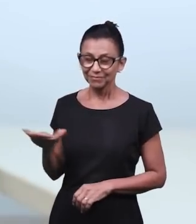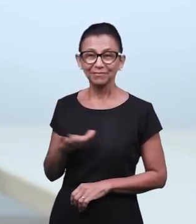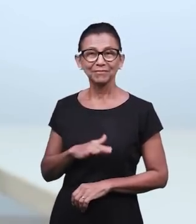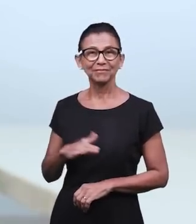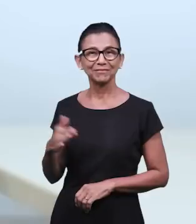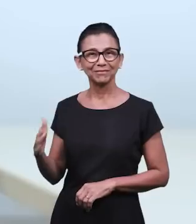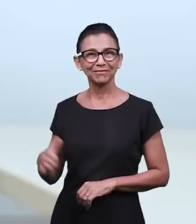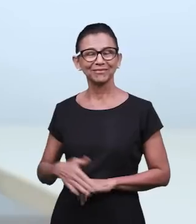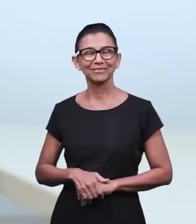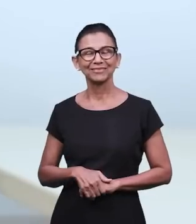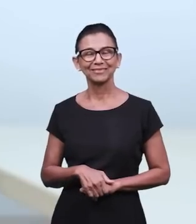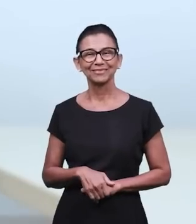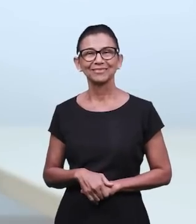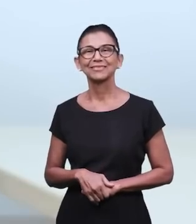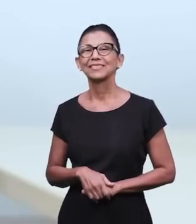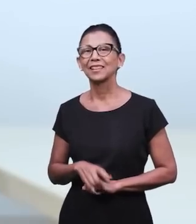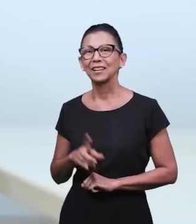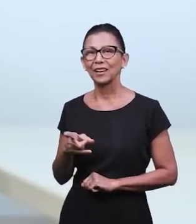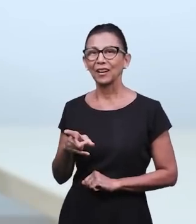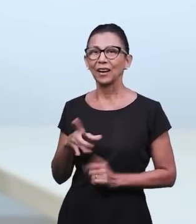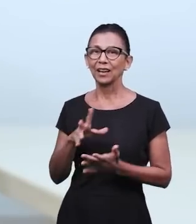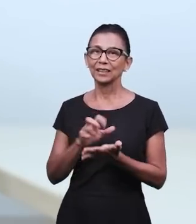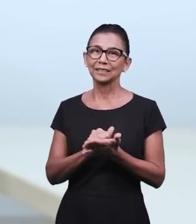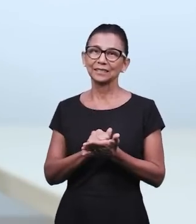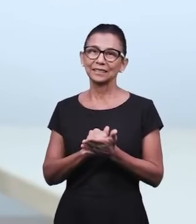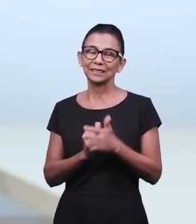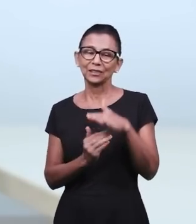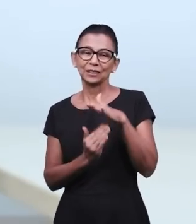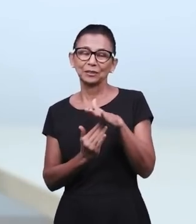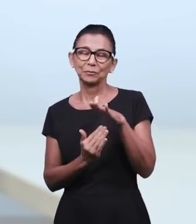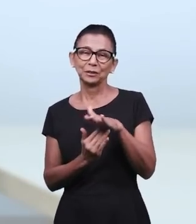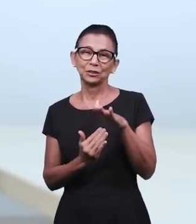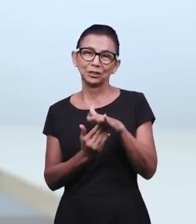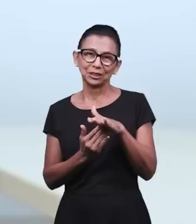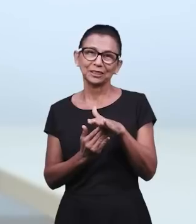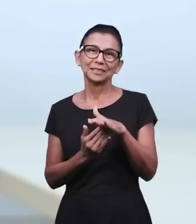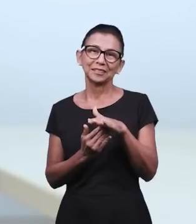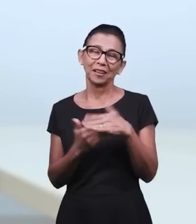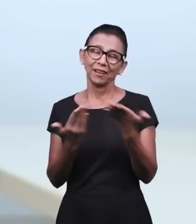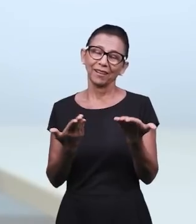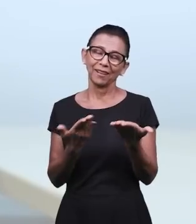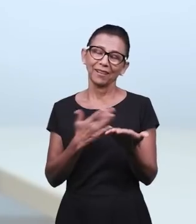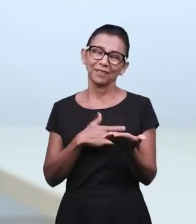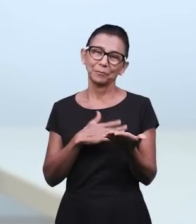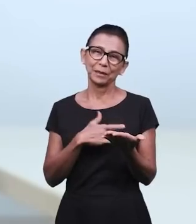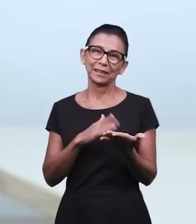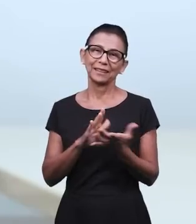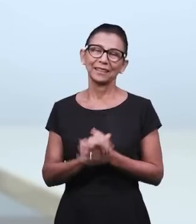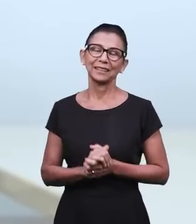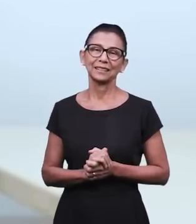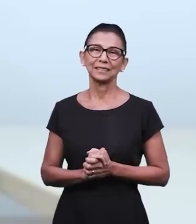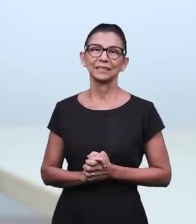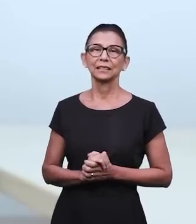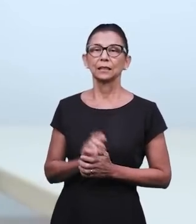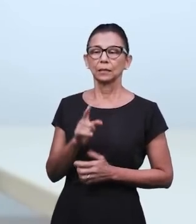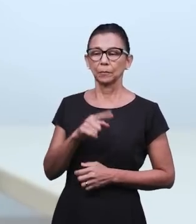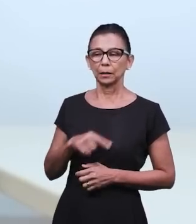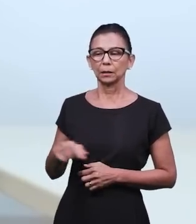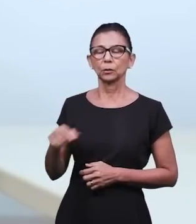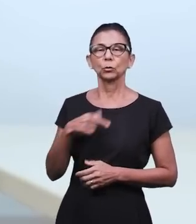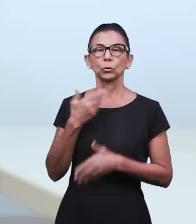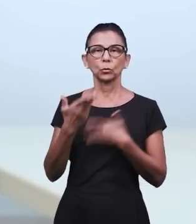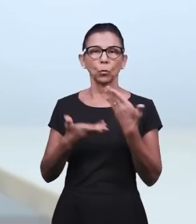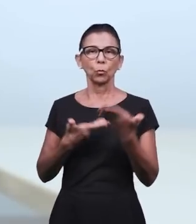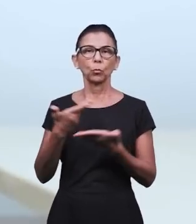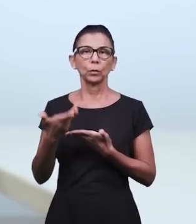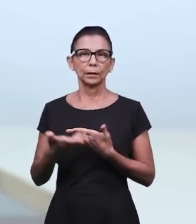nosso Manaim. E esse número só não foi maior porque as inscrições estão sendo limitadas para que todas elas possam receber a atenção